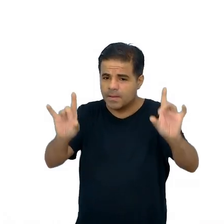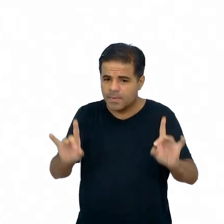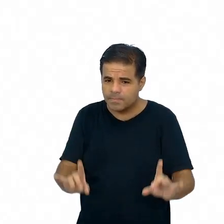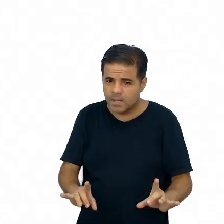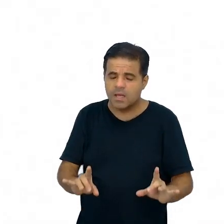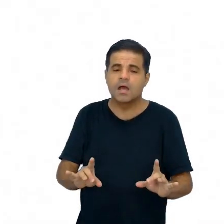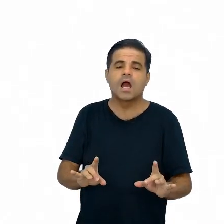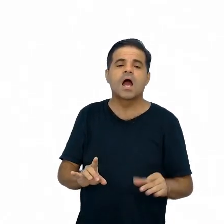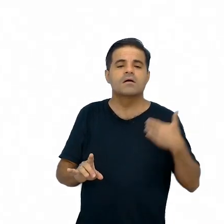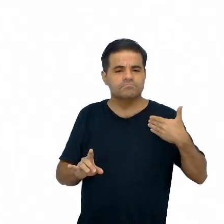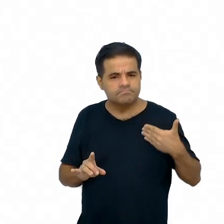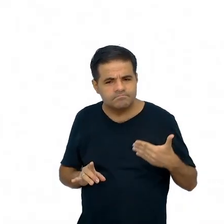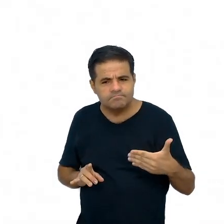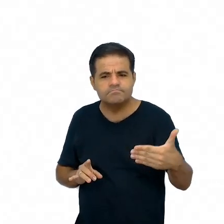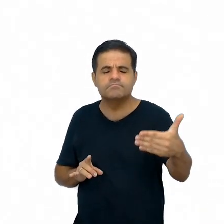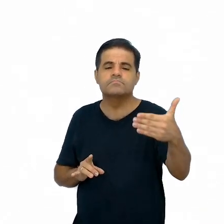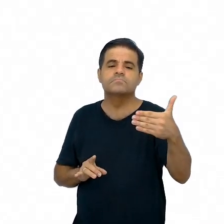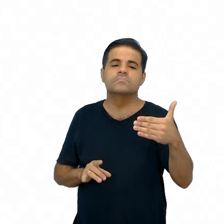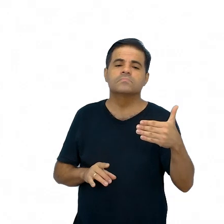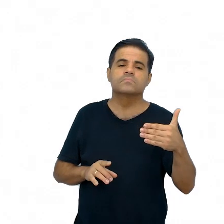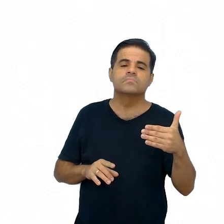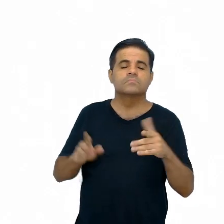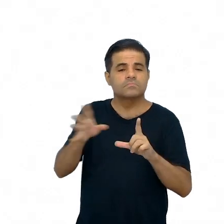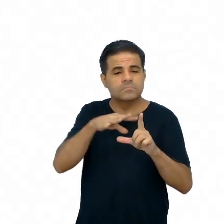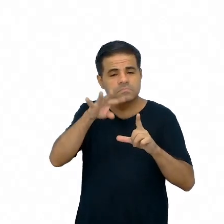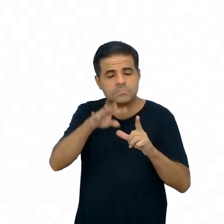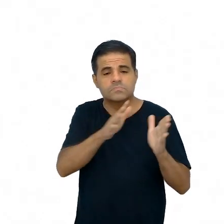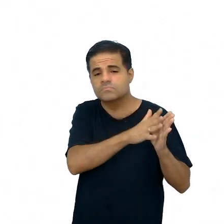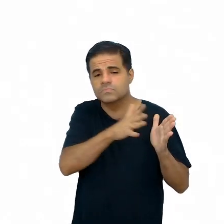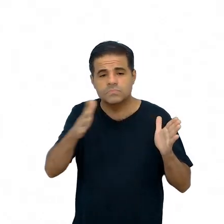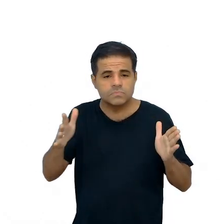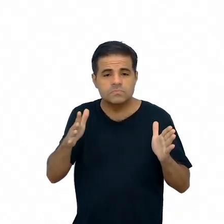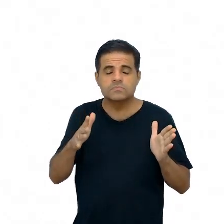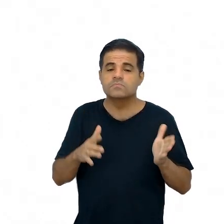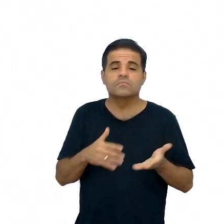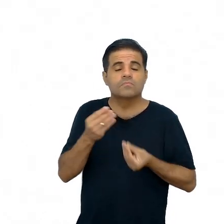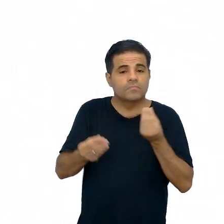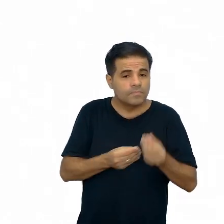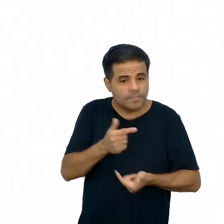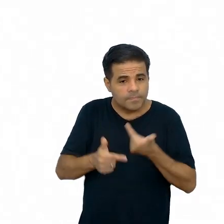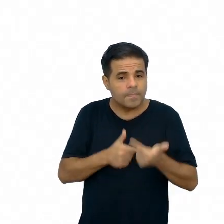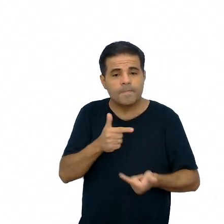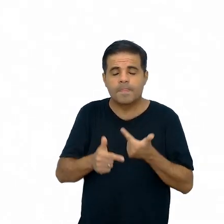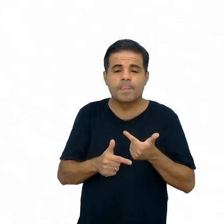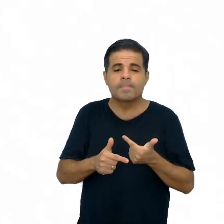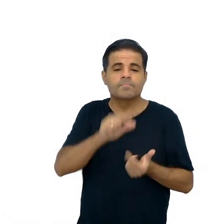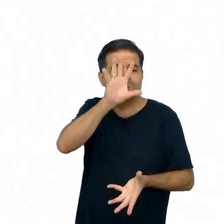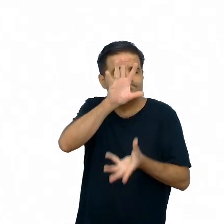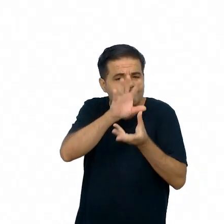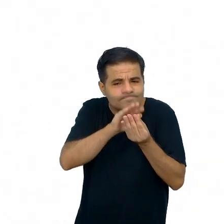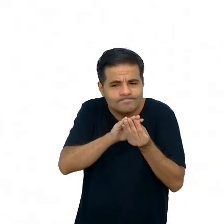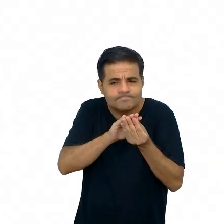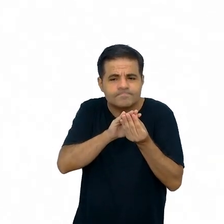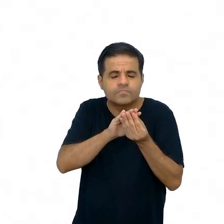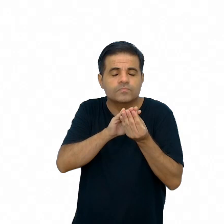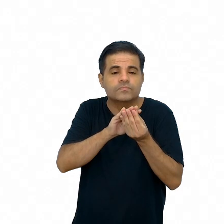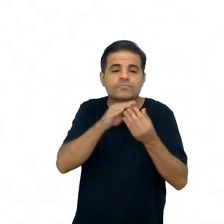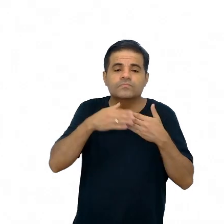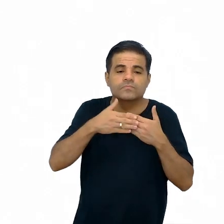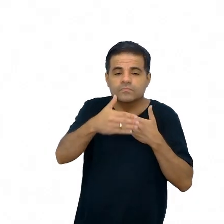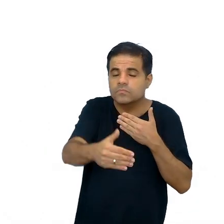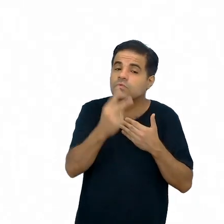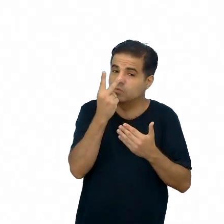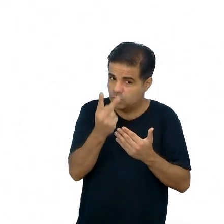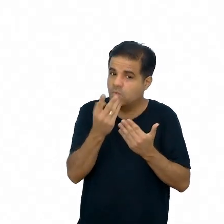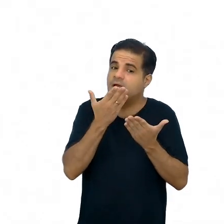suas especificações, as suas planificações, desculpa. A aula 5 e a aula 6, que são também duas